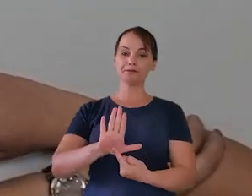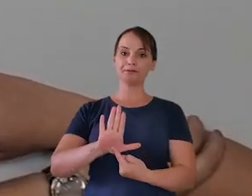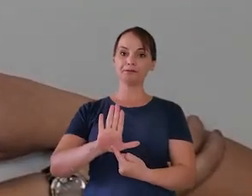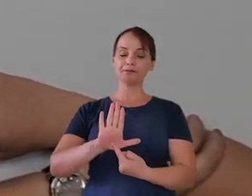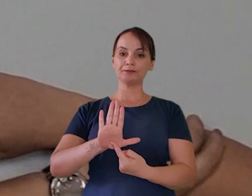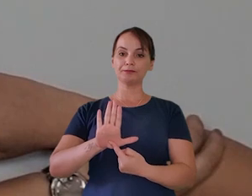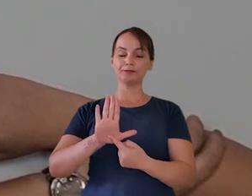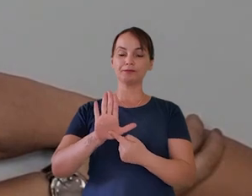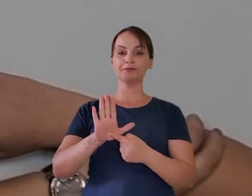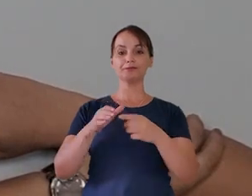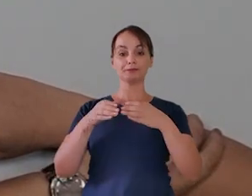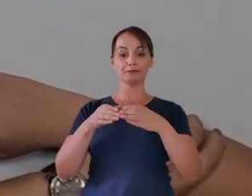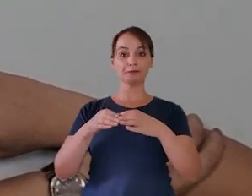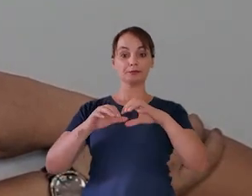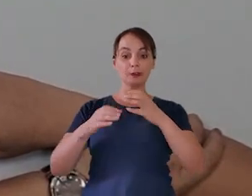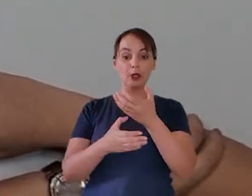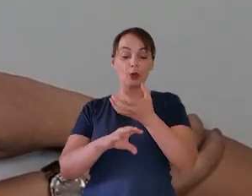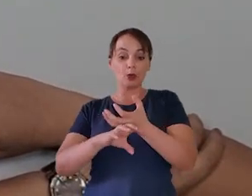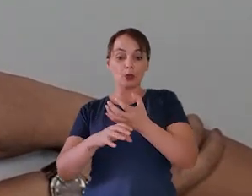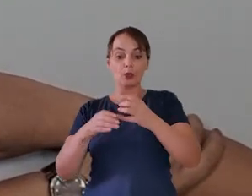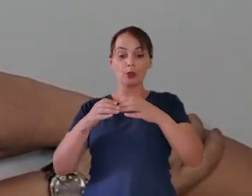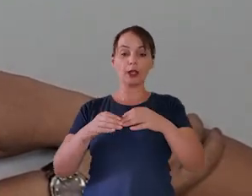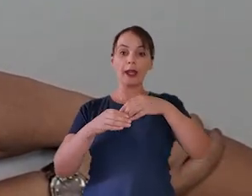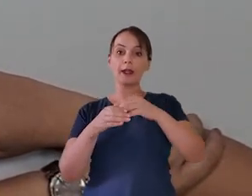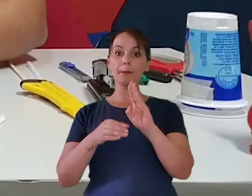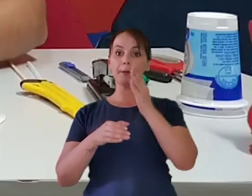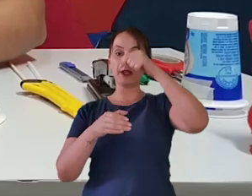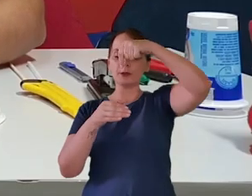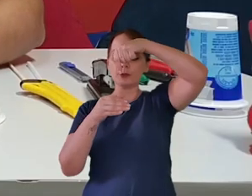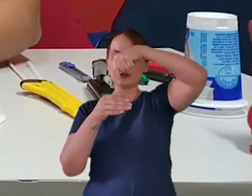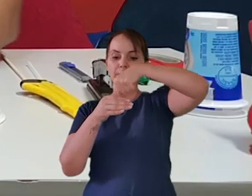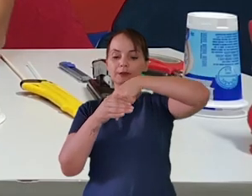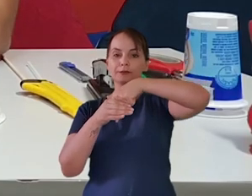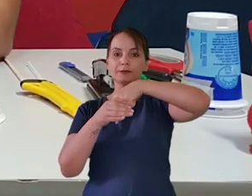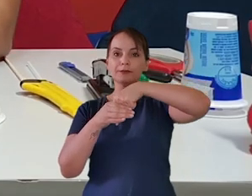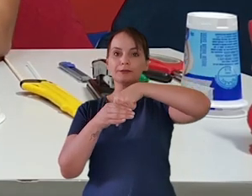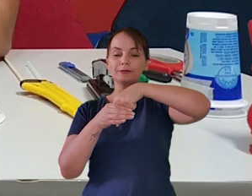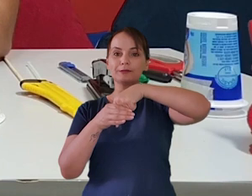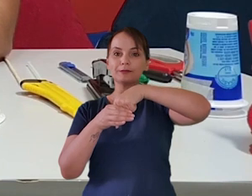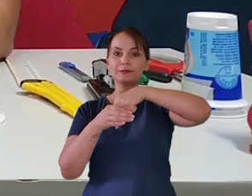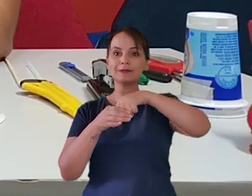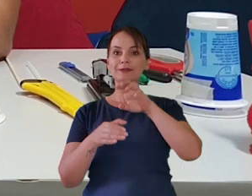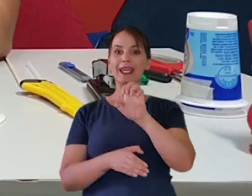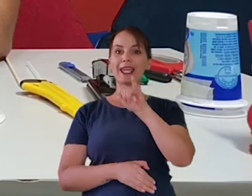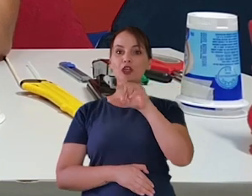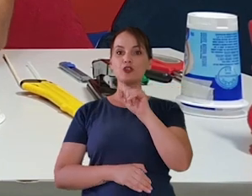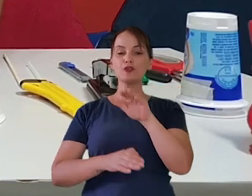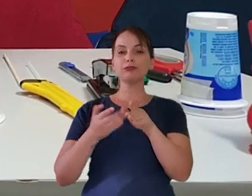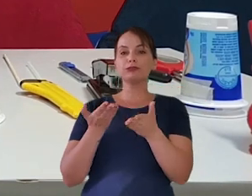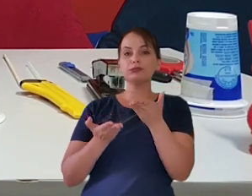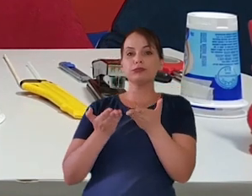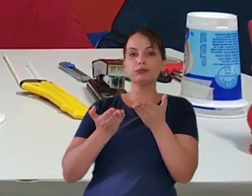um espaço para o palito conseguir passar. Esse vai ser o nosso eixo. Agora, nós